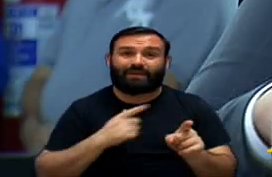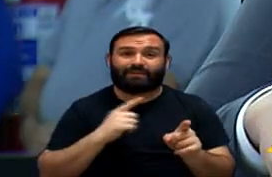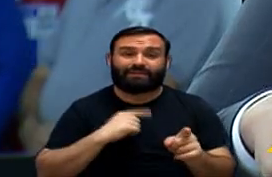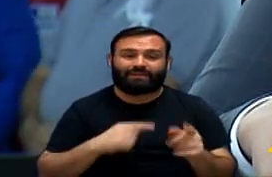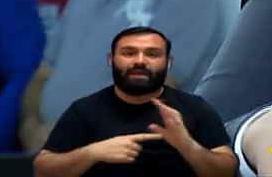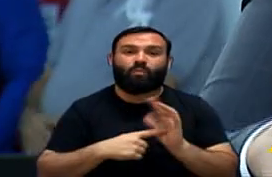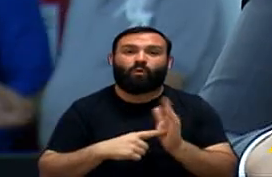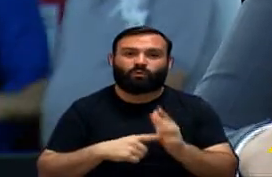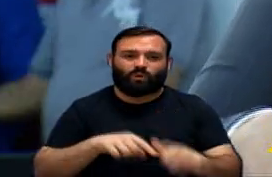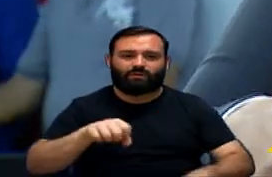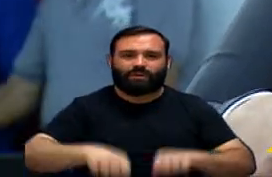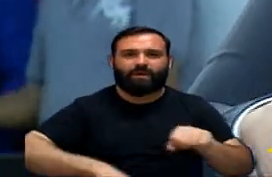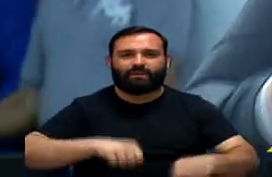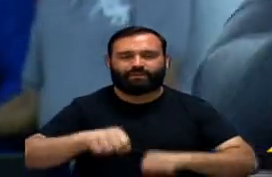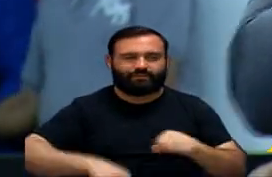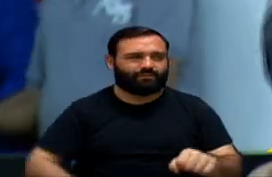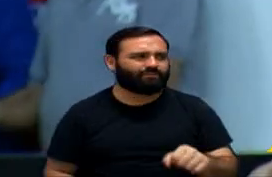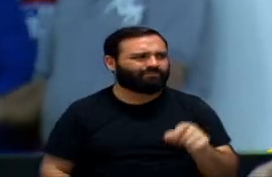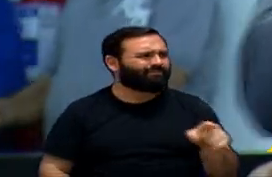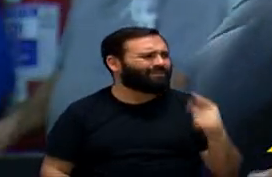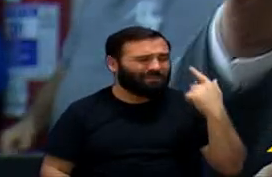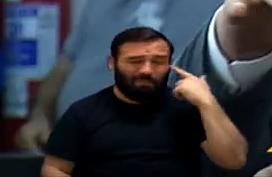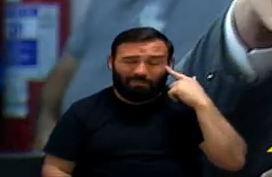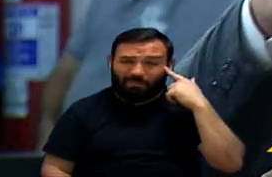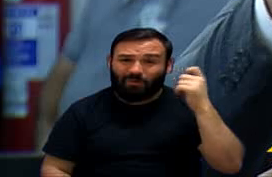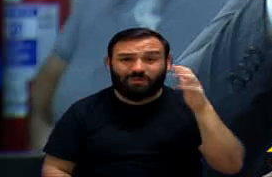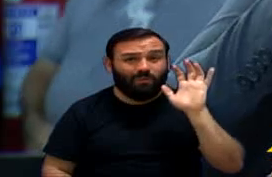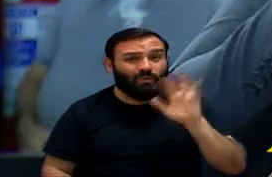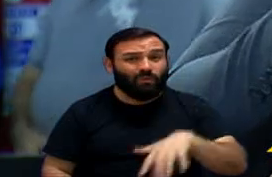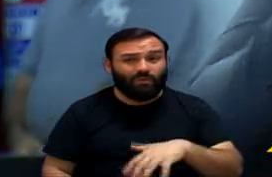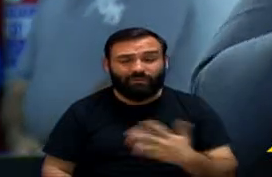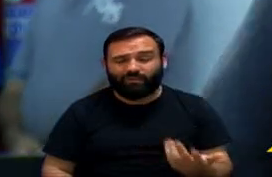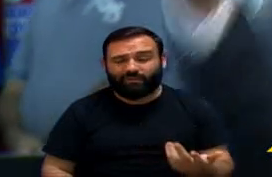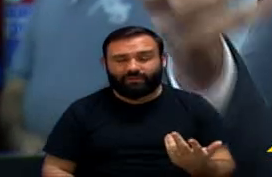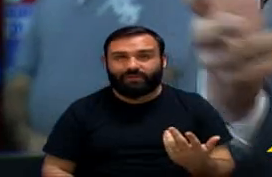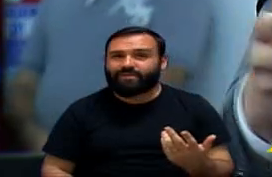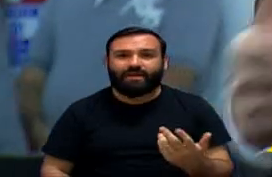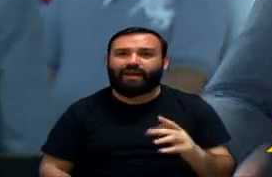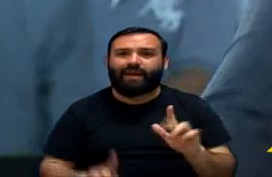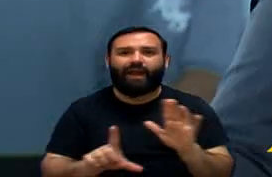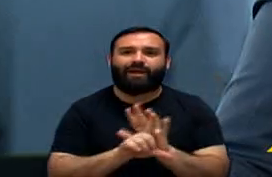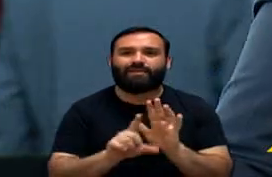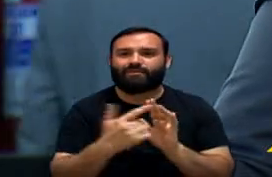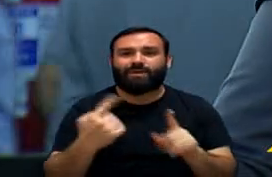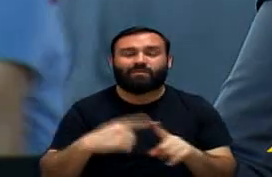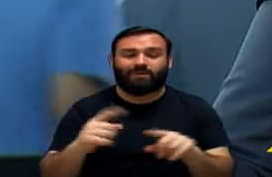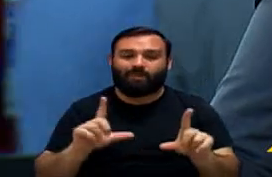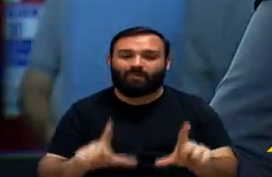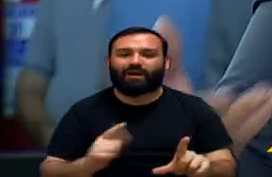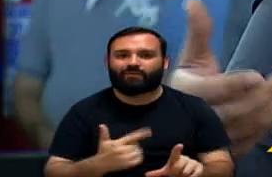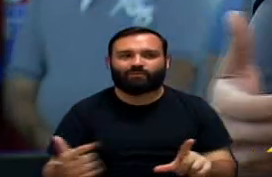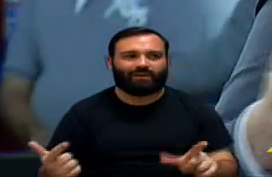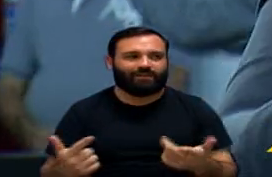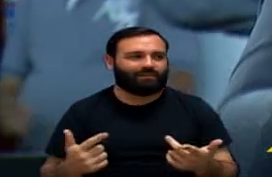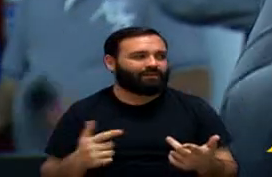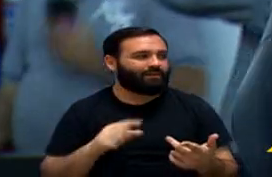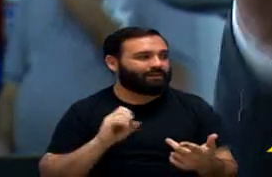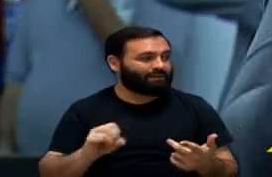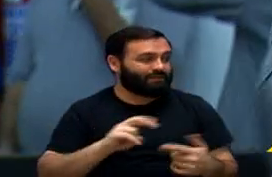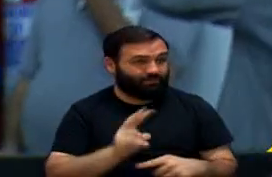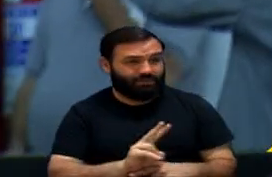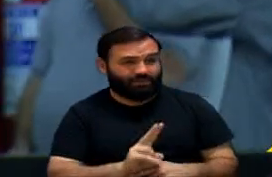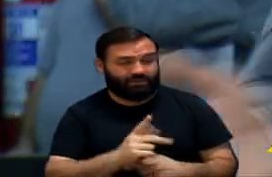na bicicleta e aquilo é um barulho Infernal E isso não tem legislação porque não tem placa se a